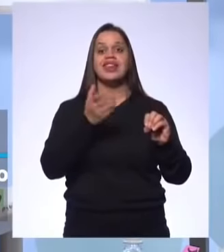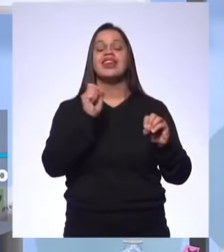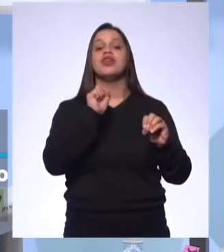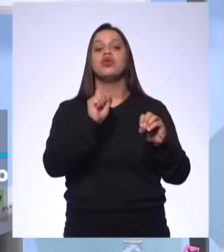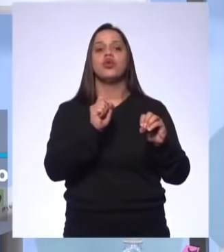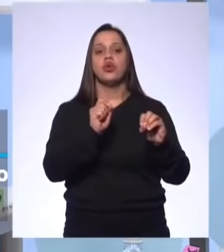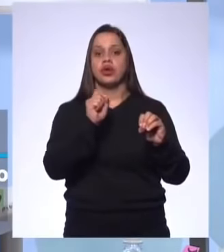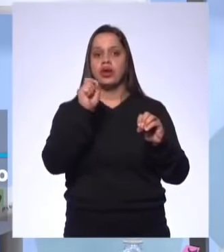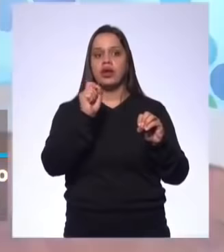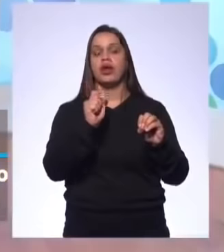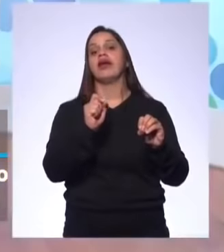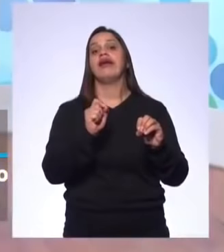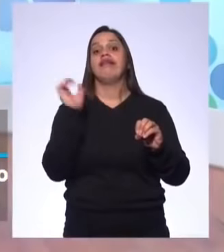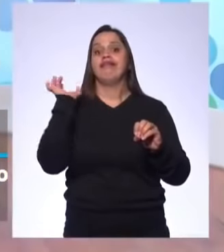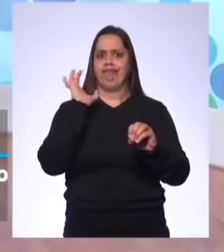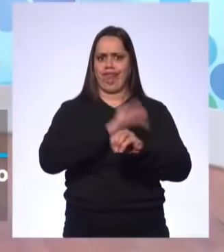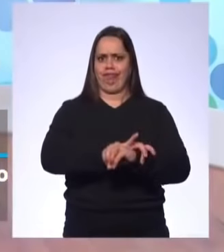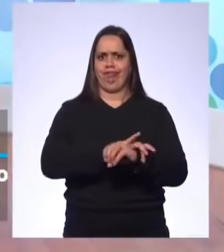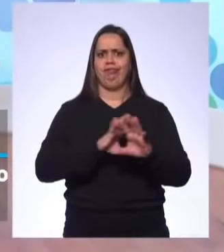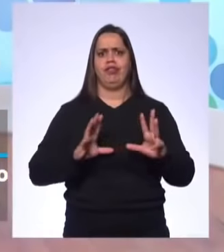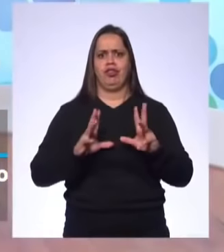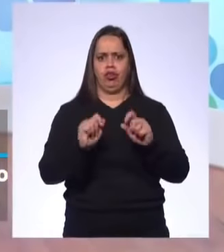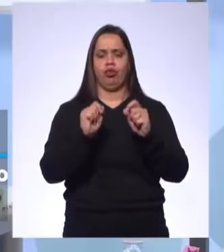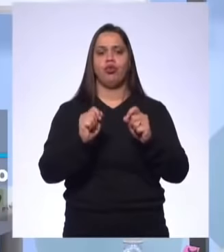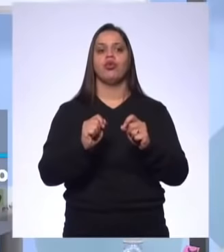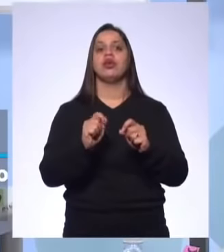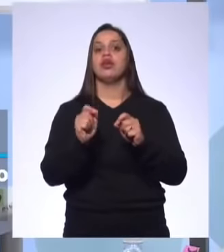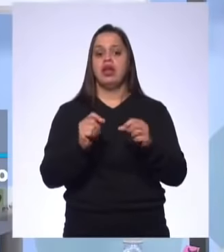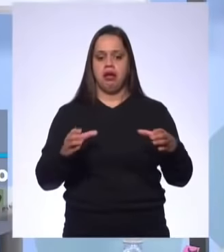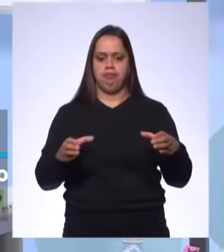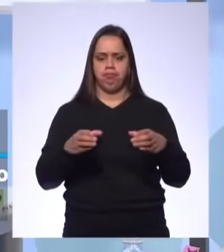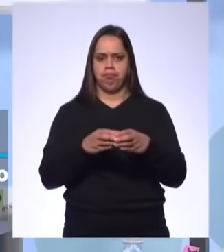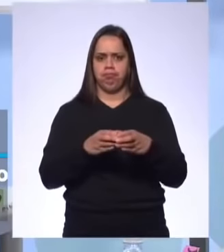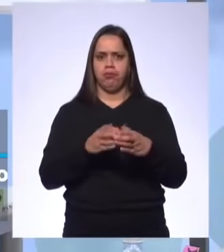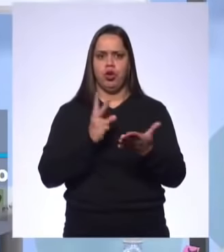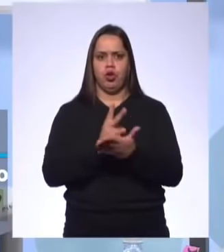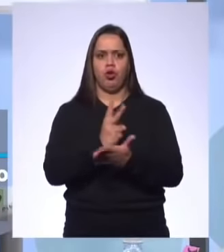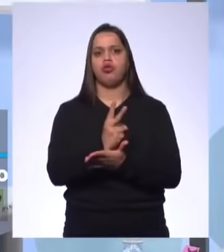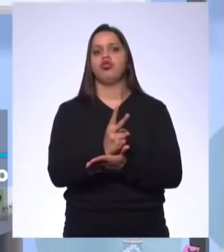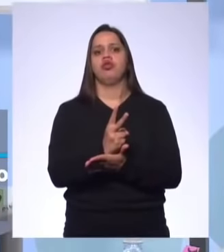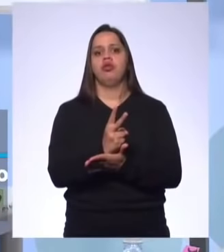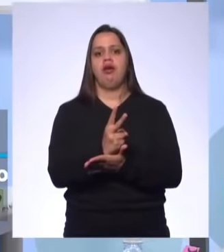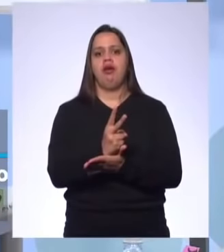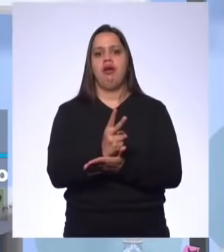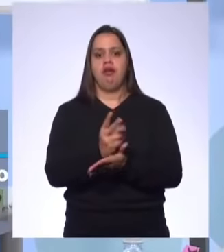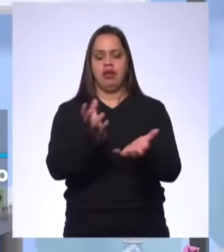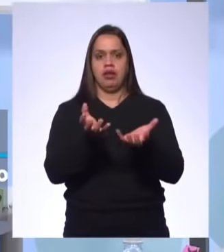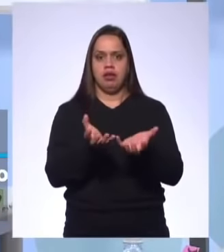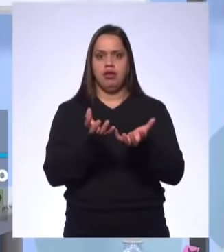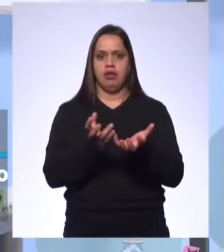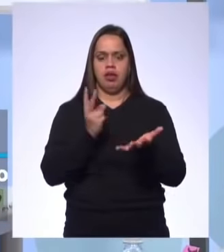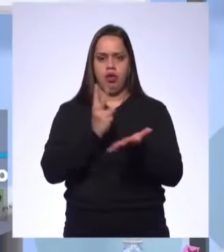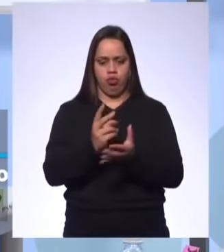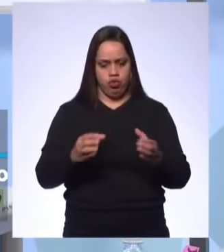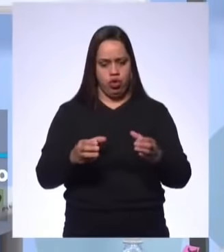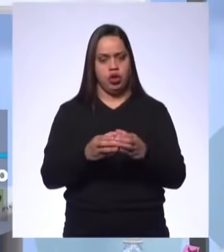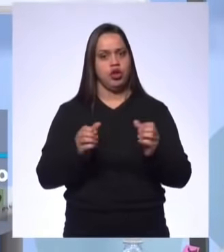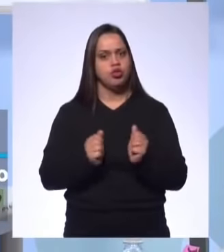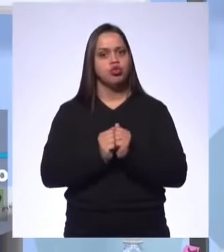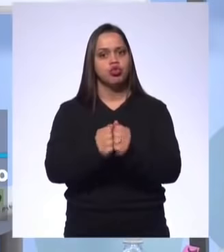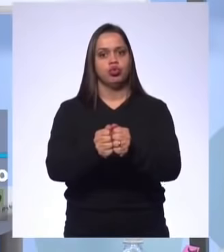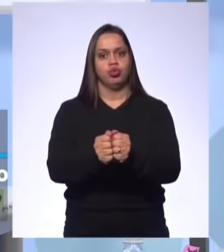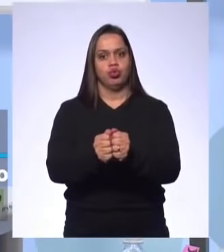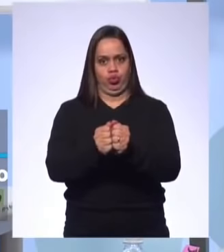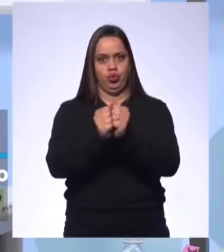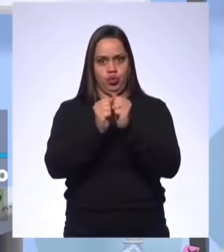desfragmentação. Imperador romano, né? Isso. O imperador romano Teodósio, ele queria garantir isso aqui, ó, desfragmentação, que o império ficasse junto.